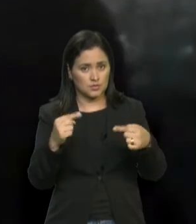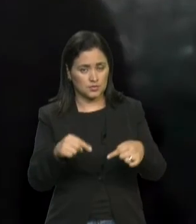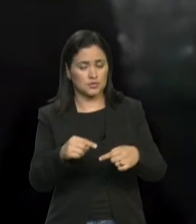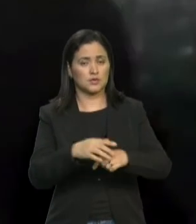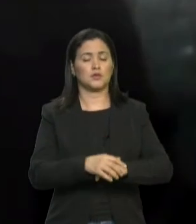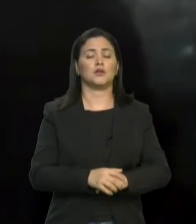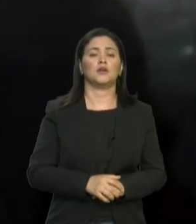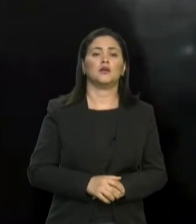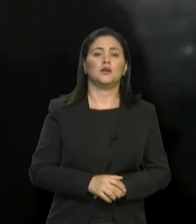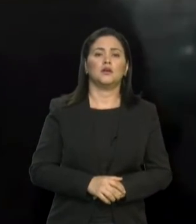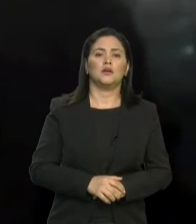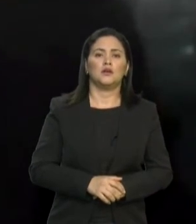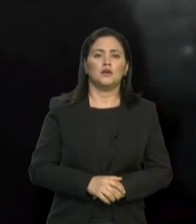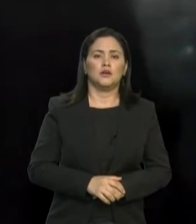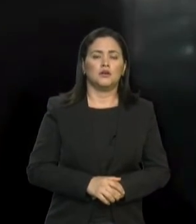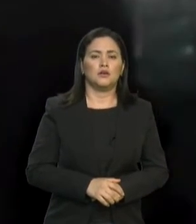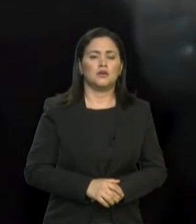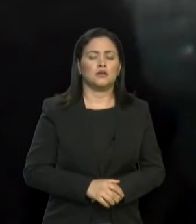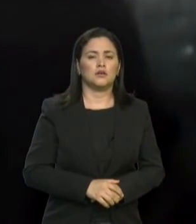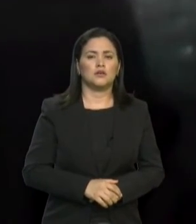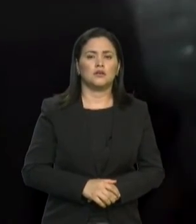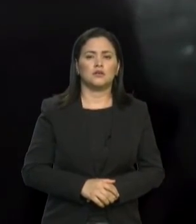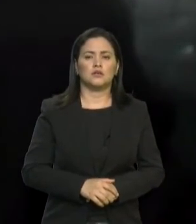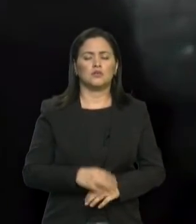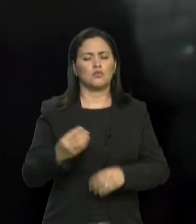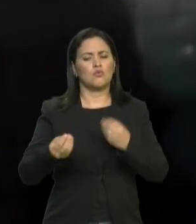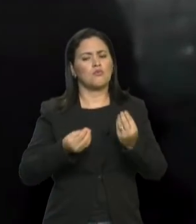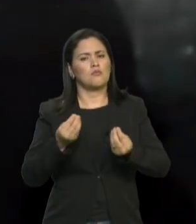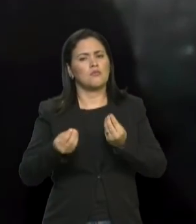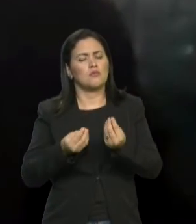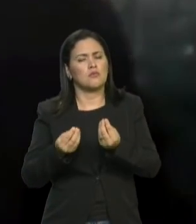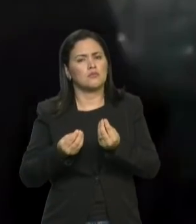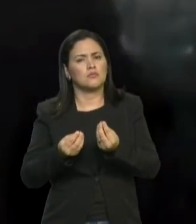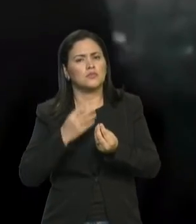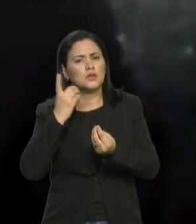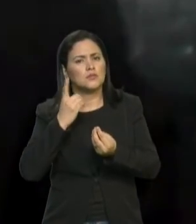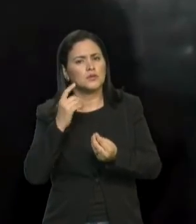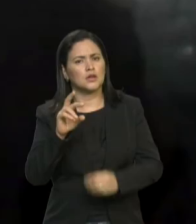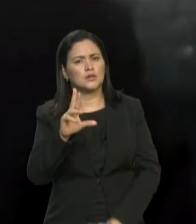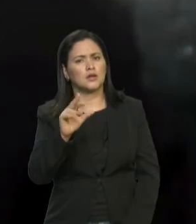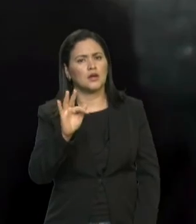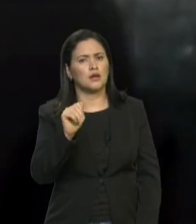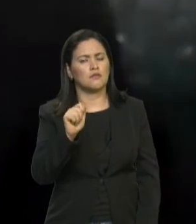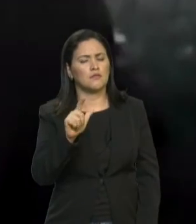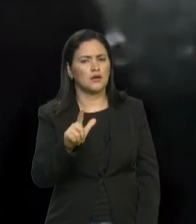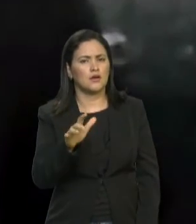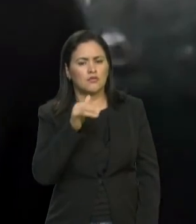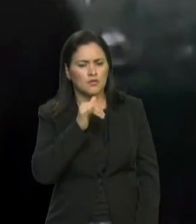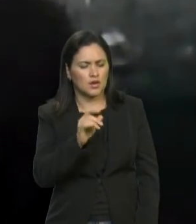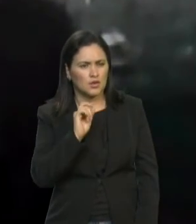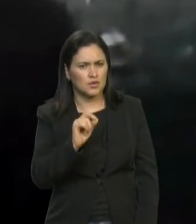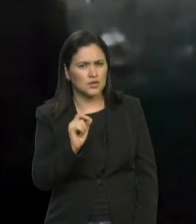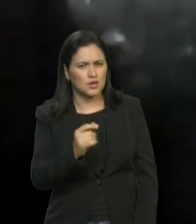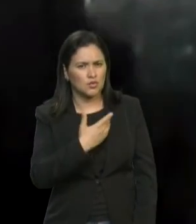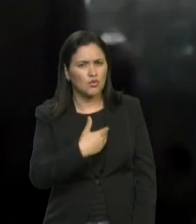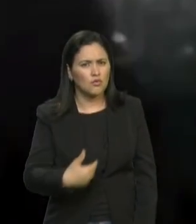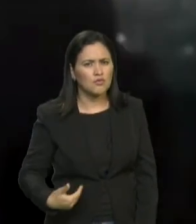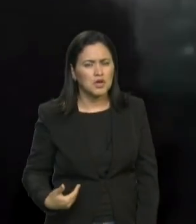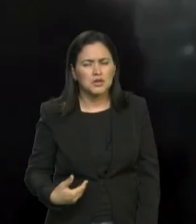Estado teve sensibilidade e está agora implantando auxílios. Vergonhosamente, deputado Rafael